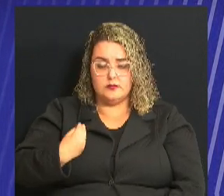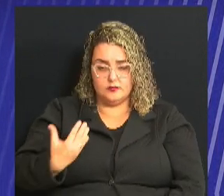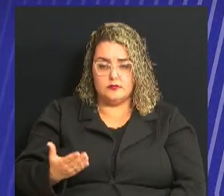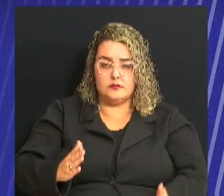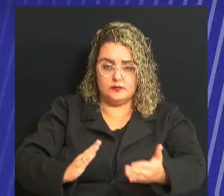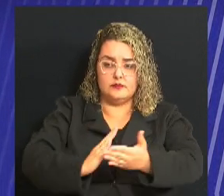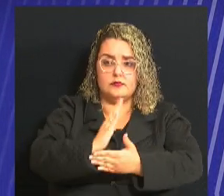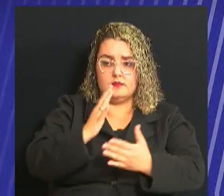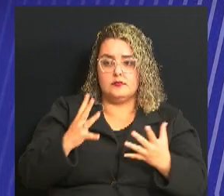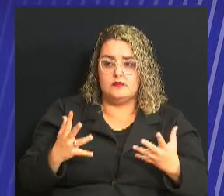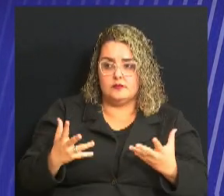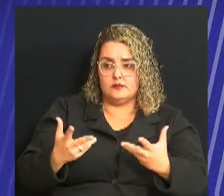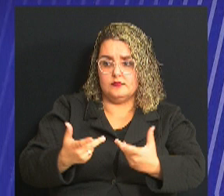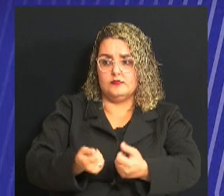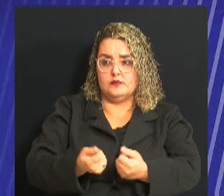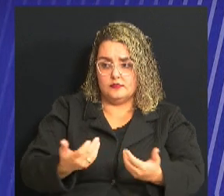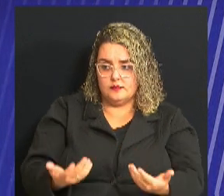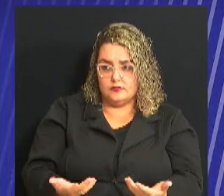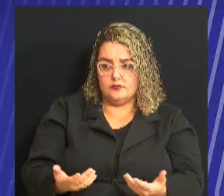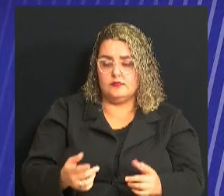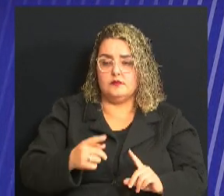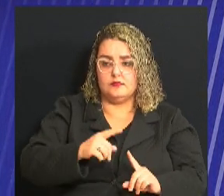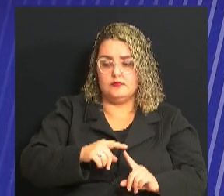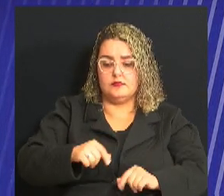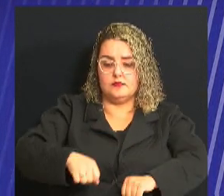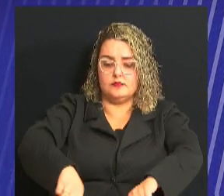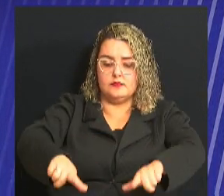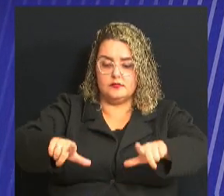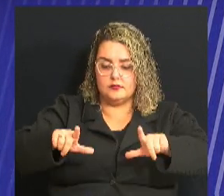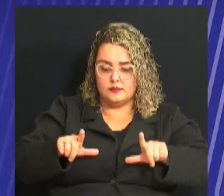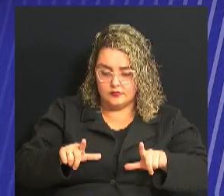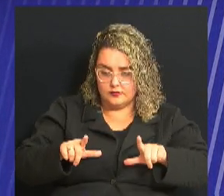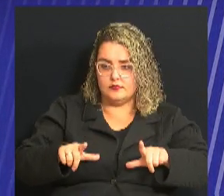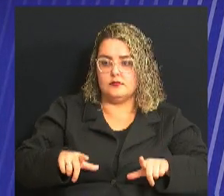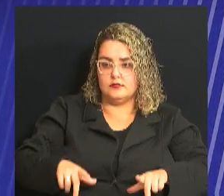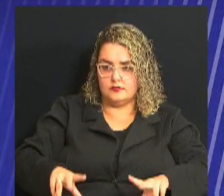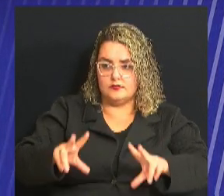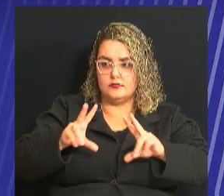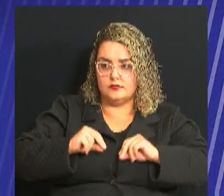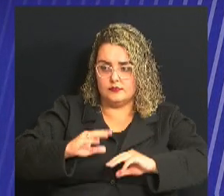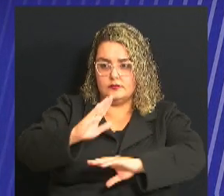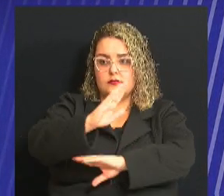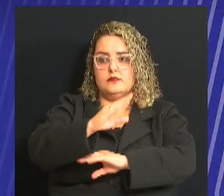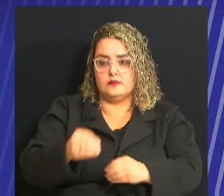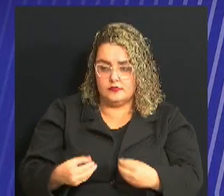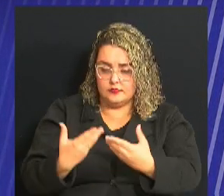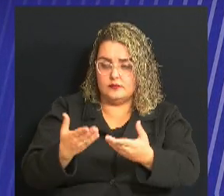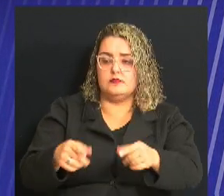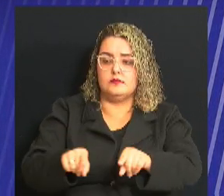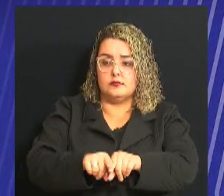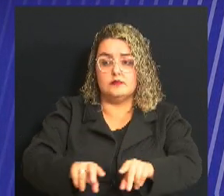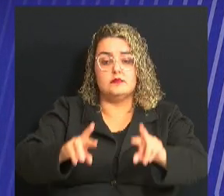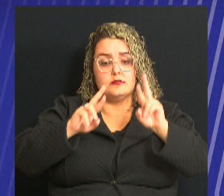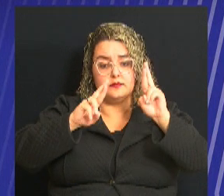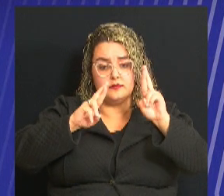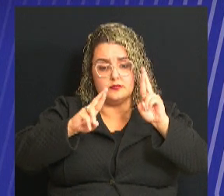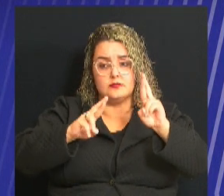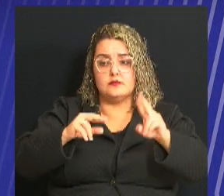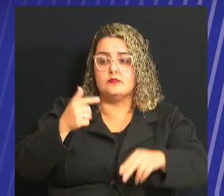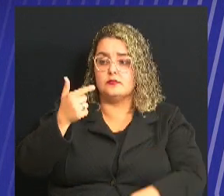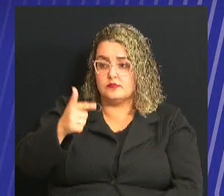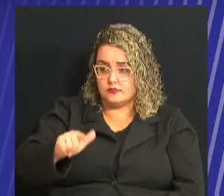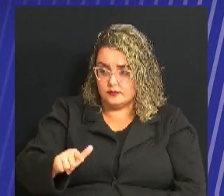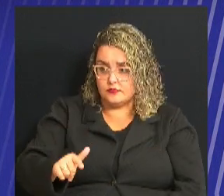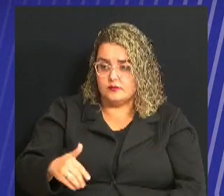por unanimidade desse título que a Câmara lhe concede hoje. Também desejando que você continue